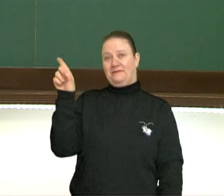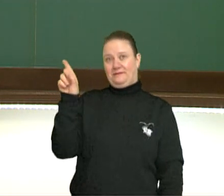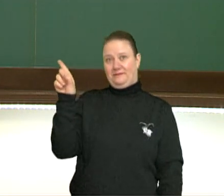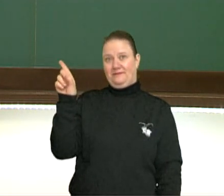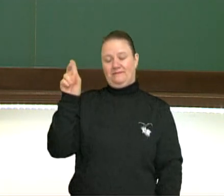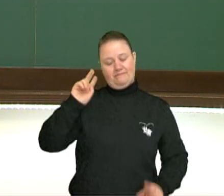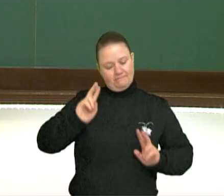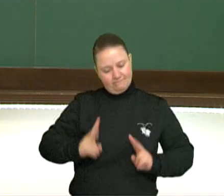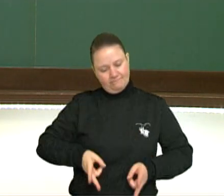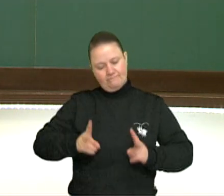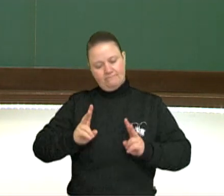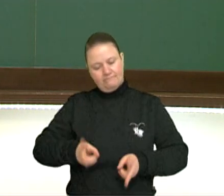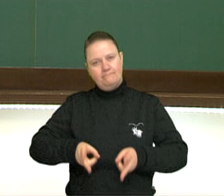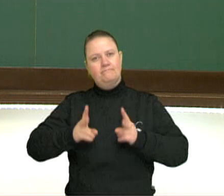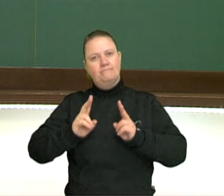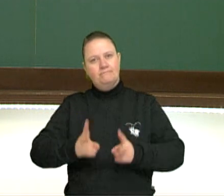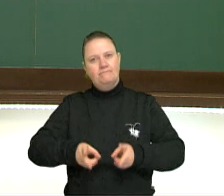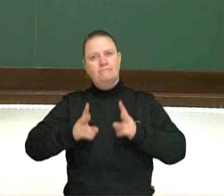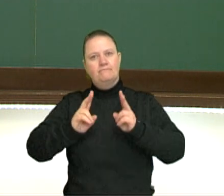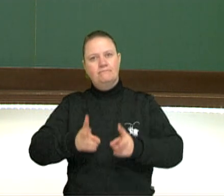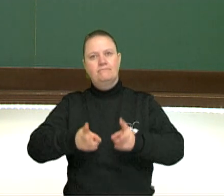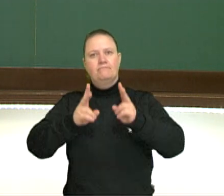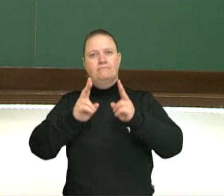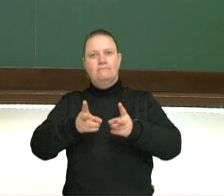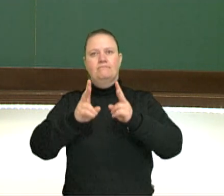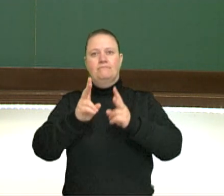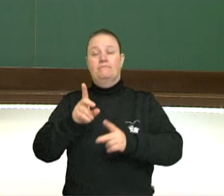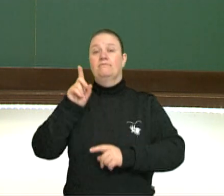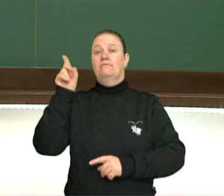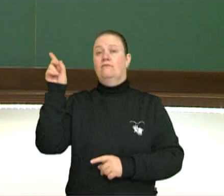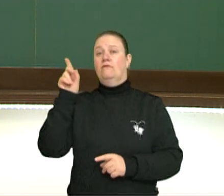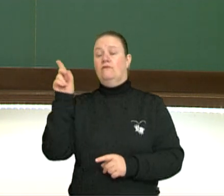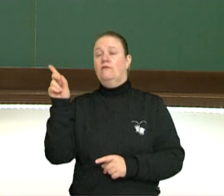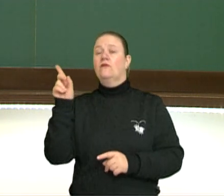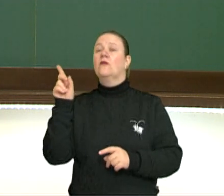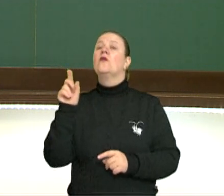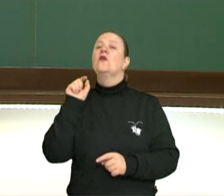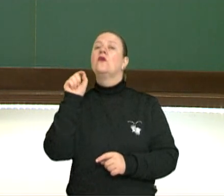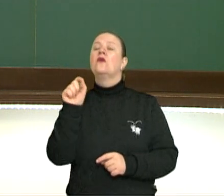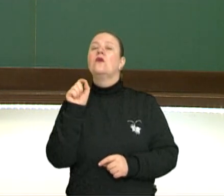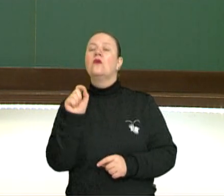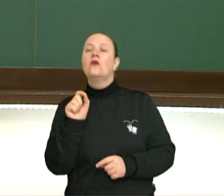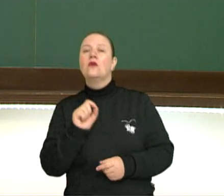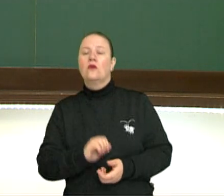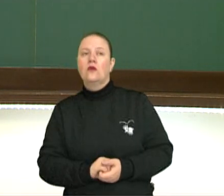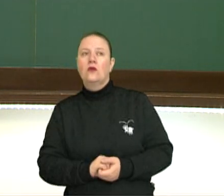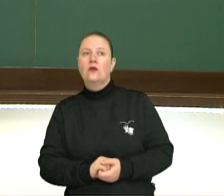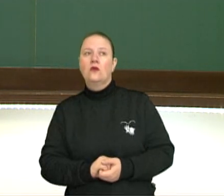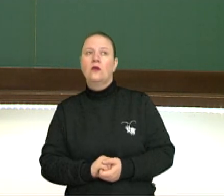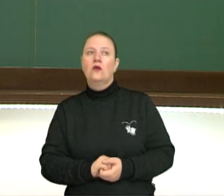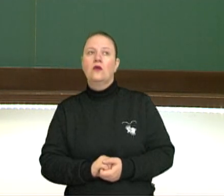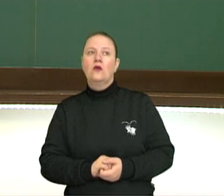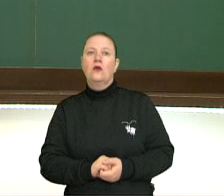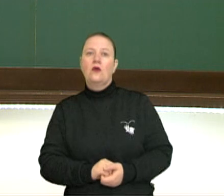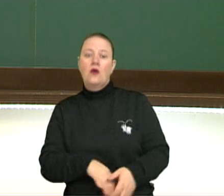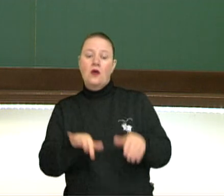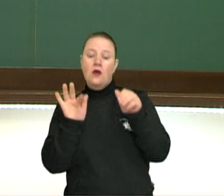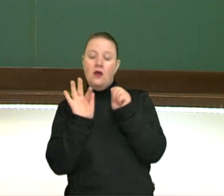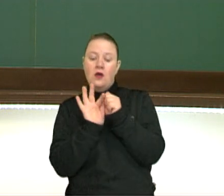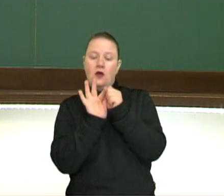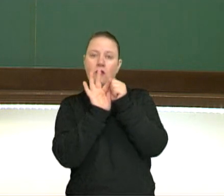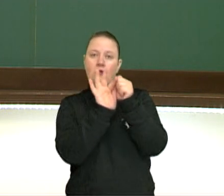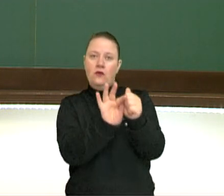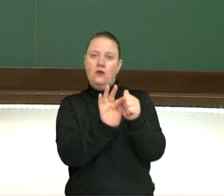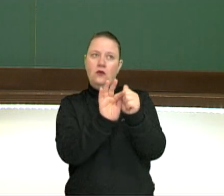constantemente alinhando isso. E nesse caso, se você for analisar, quem seria ela? Seria a força centrípeta.